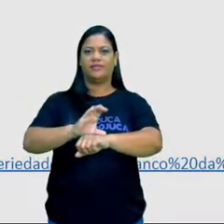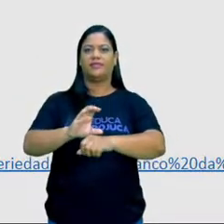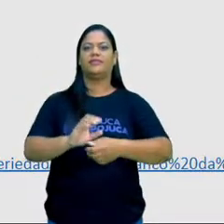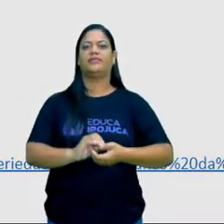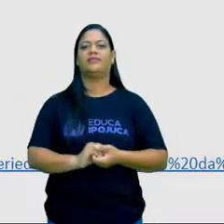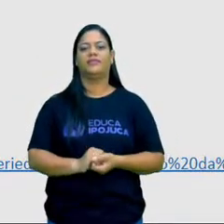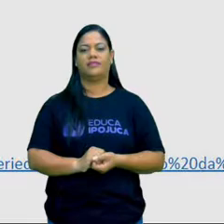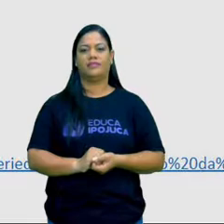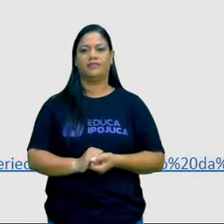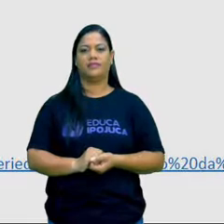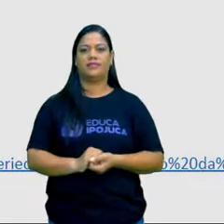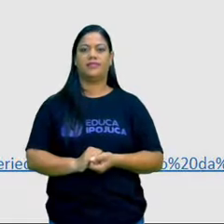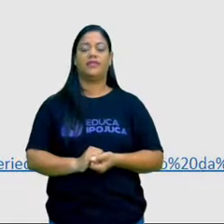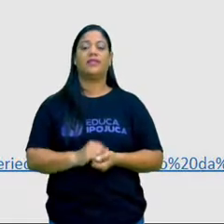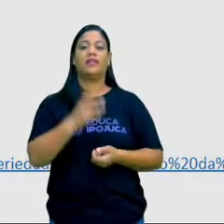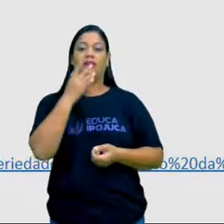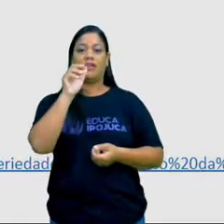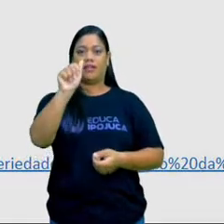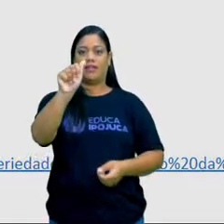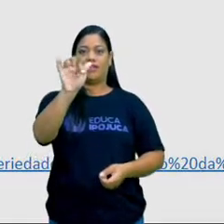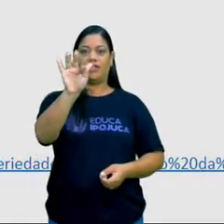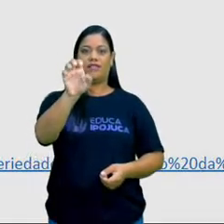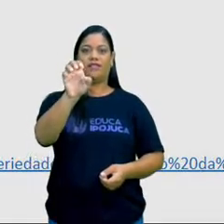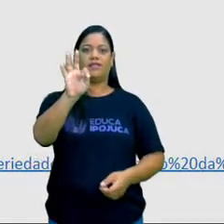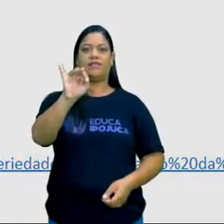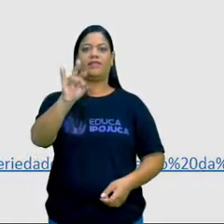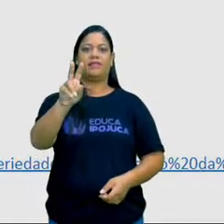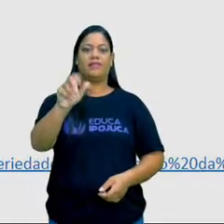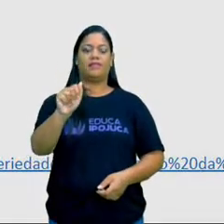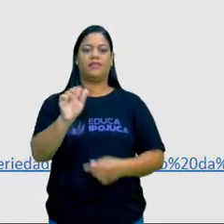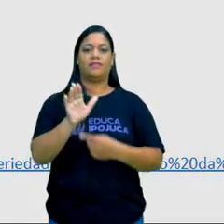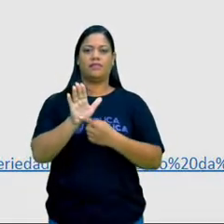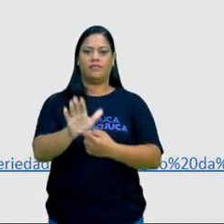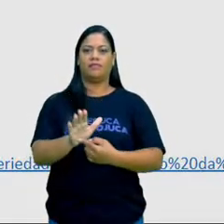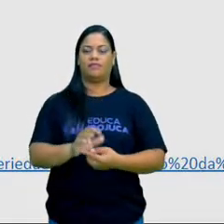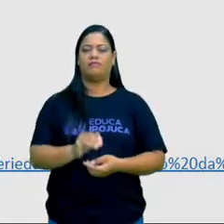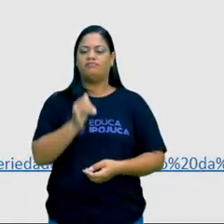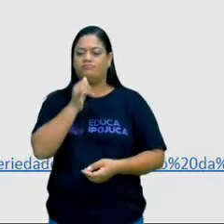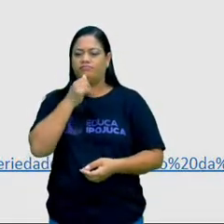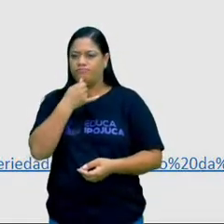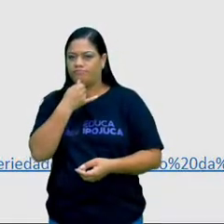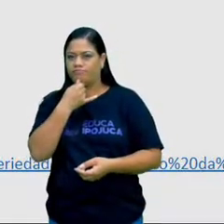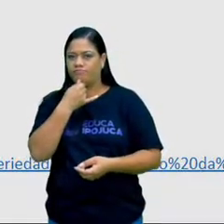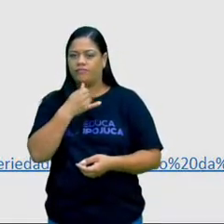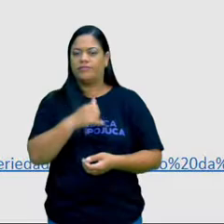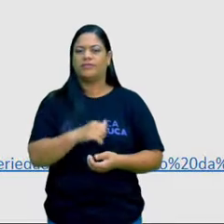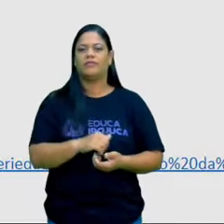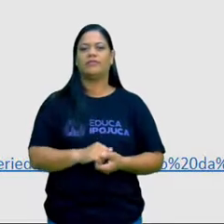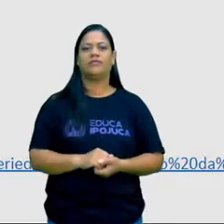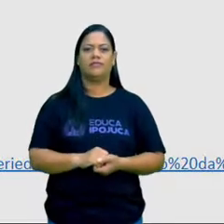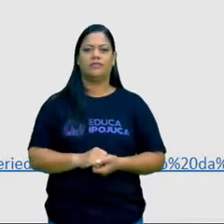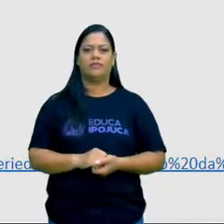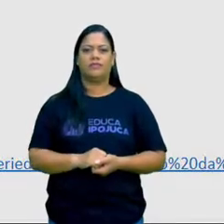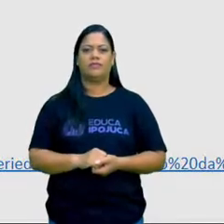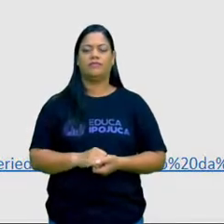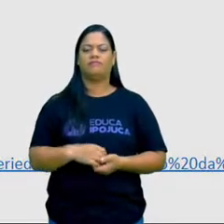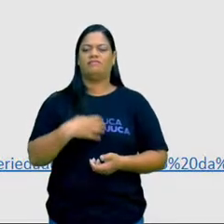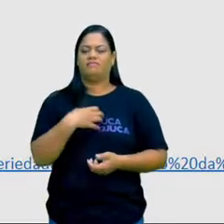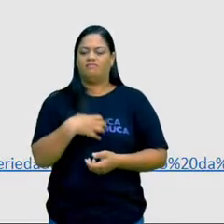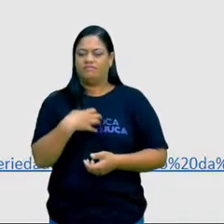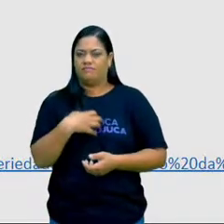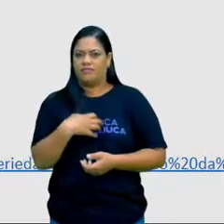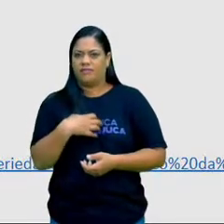na cor afetiva, o cinza ele está representando tédio, tristeza, uma seriedade, uma